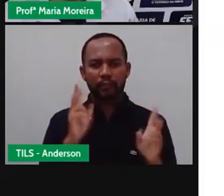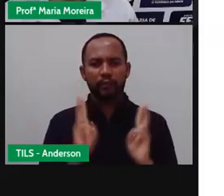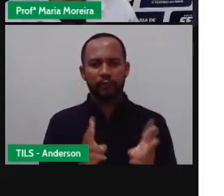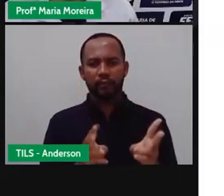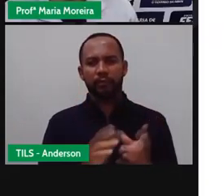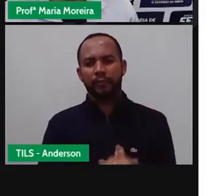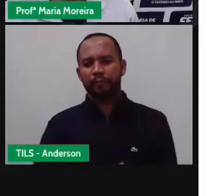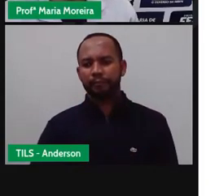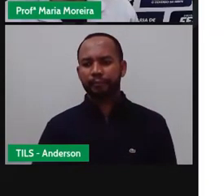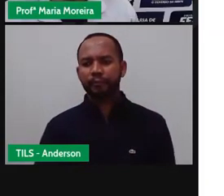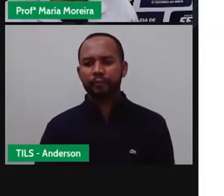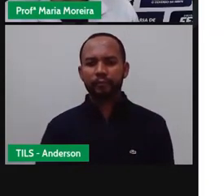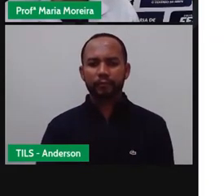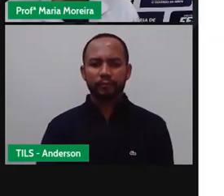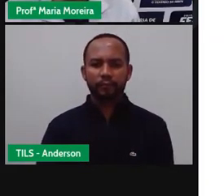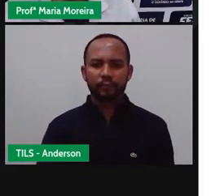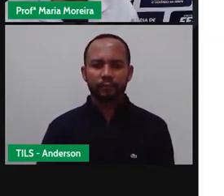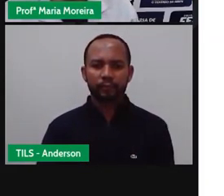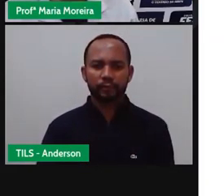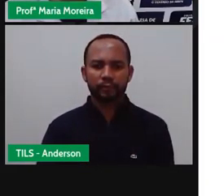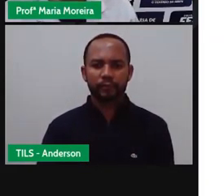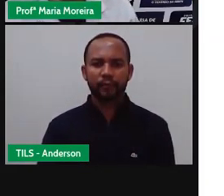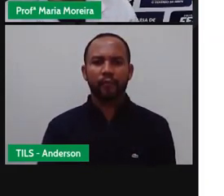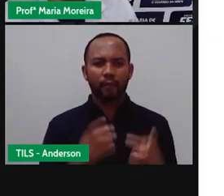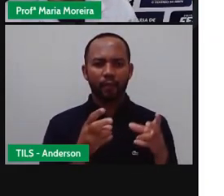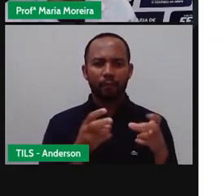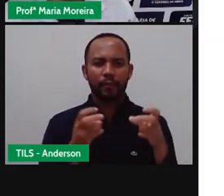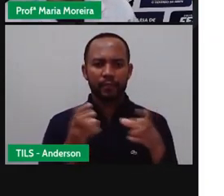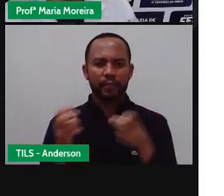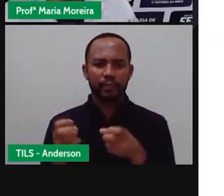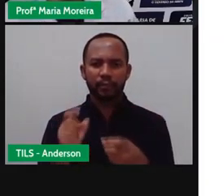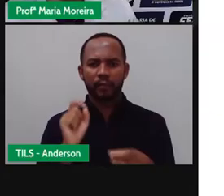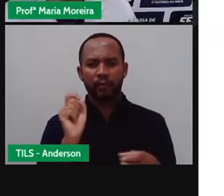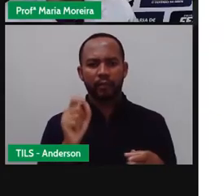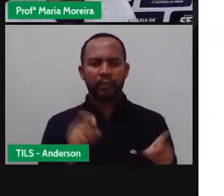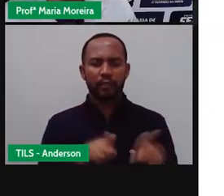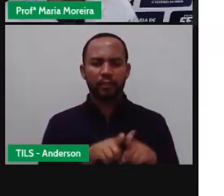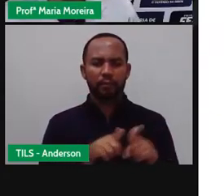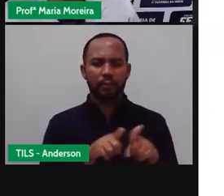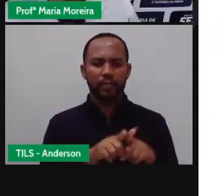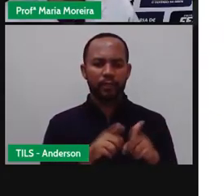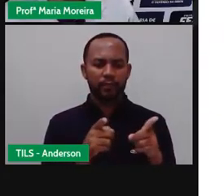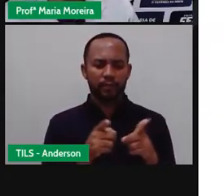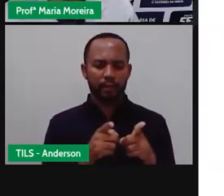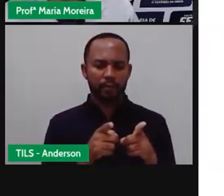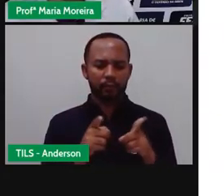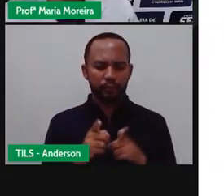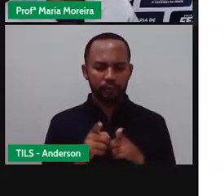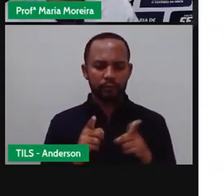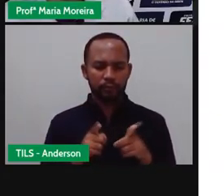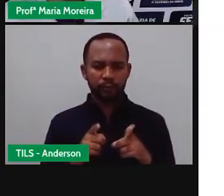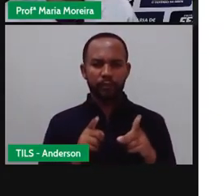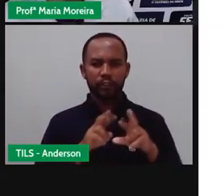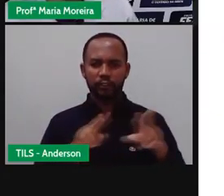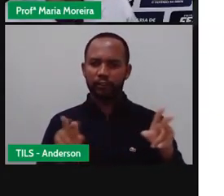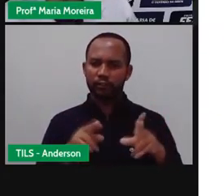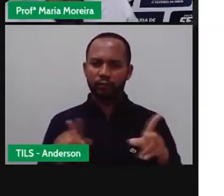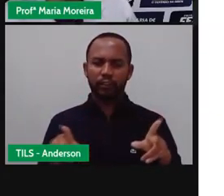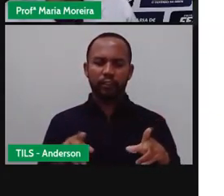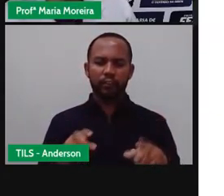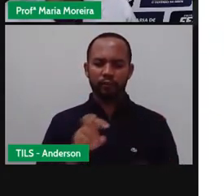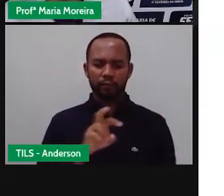aqui. Ah, sim, deixa eu voltar aqui. Percebam que o tamanho também delas, ó, é diferente. A formiga, a rainha, ela